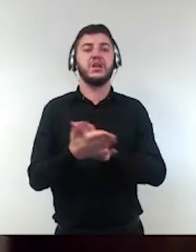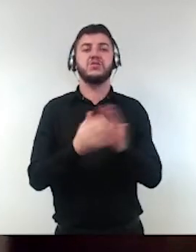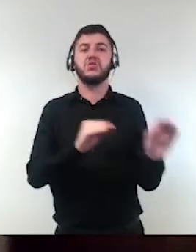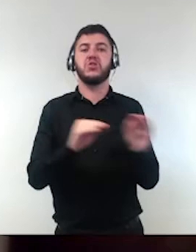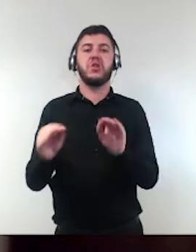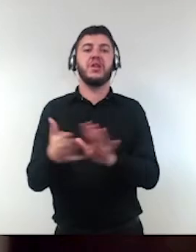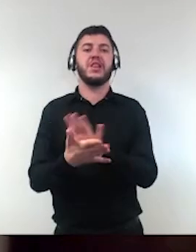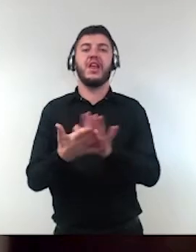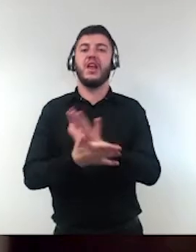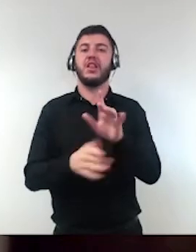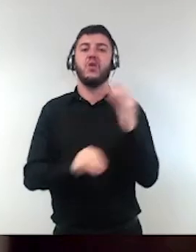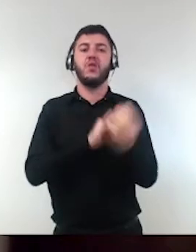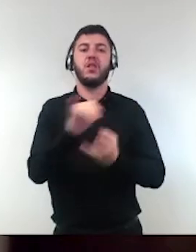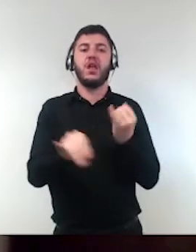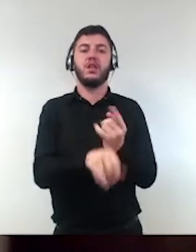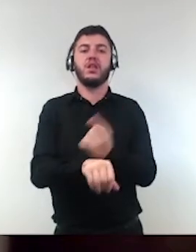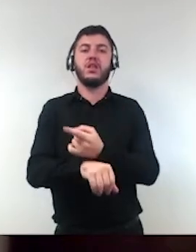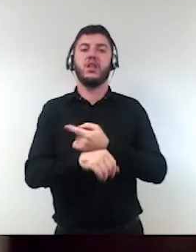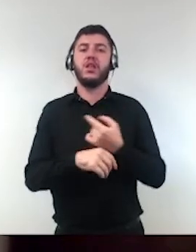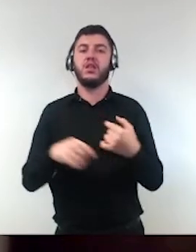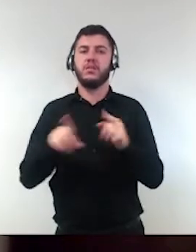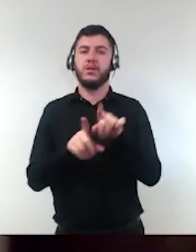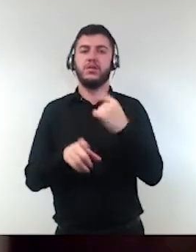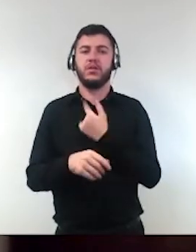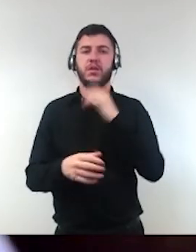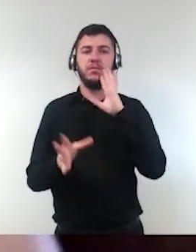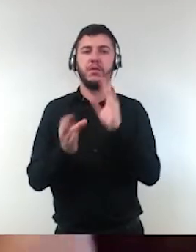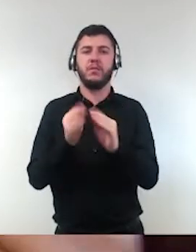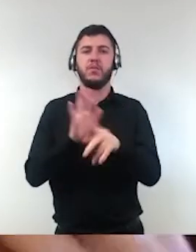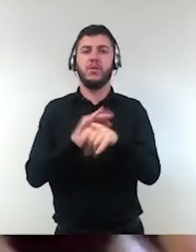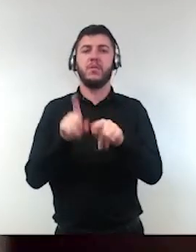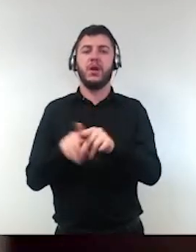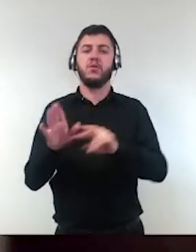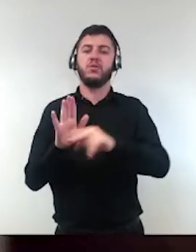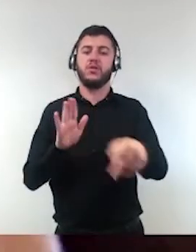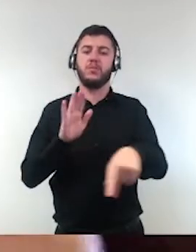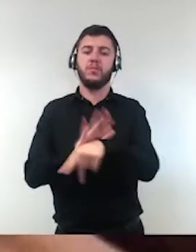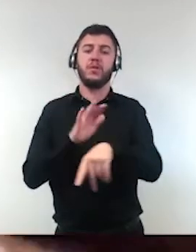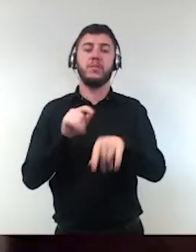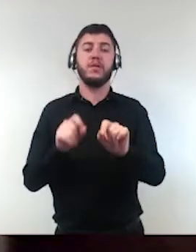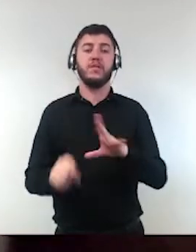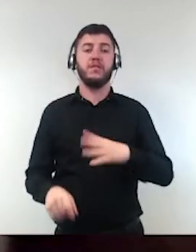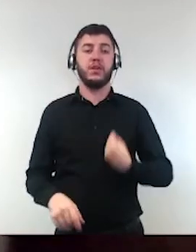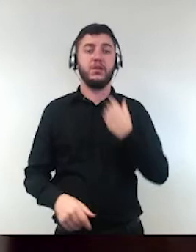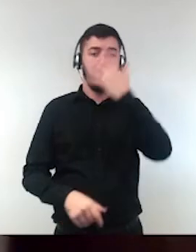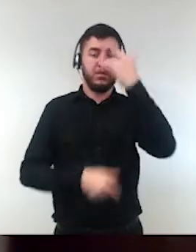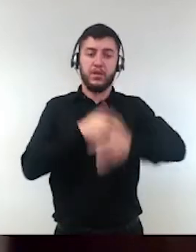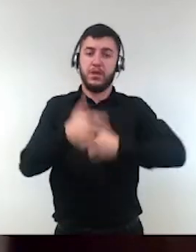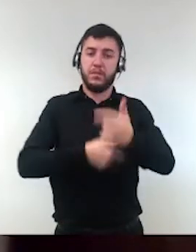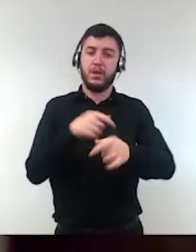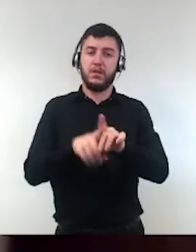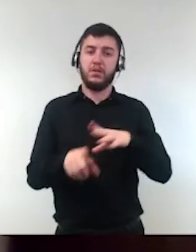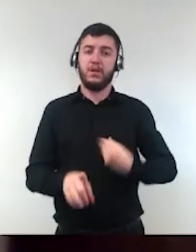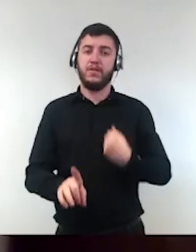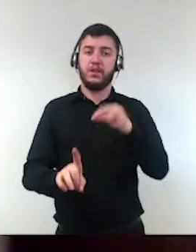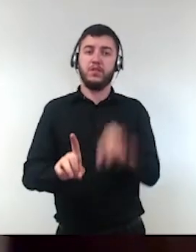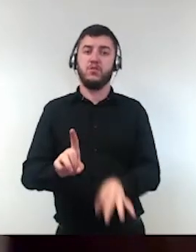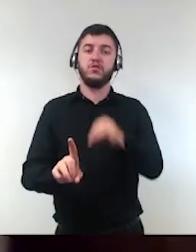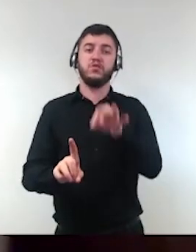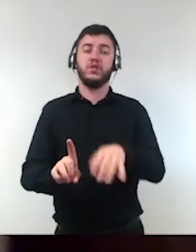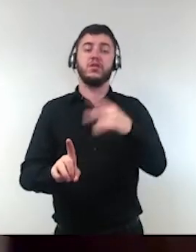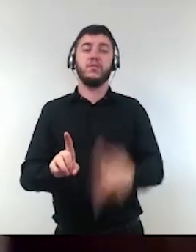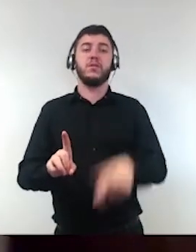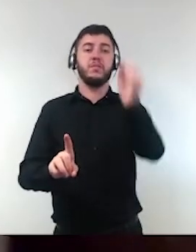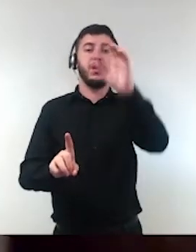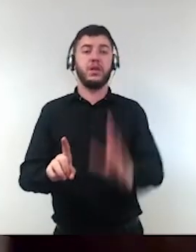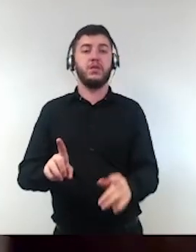os reflexos disso na vida do trabalhador, na vida do juiz brasileiro, na vida do servidor, ainda não foram ponderados